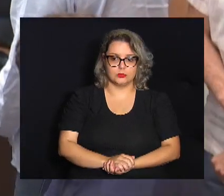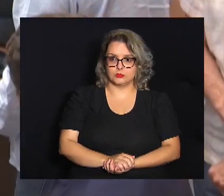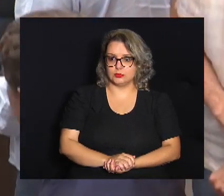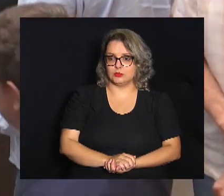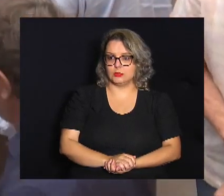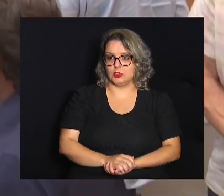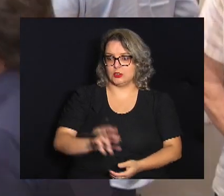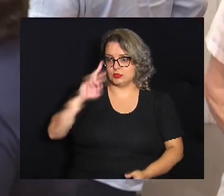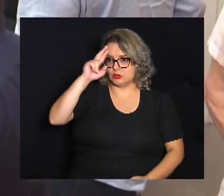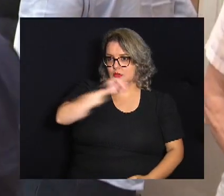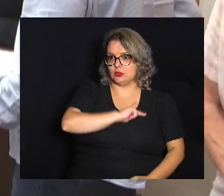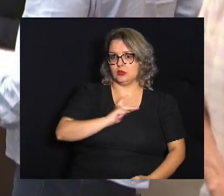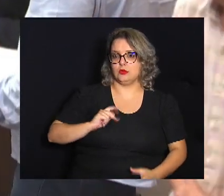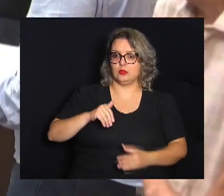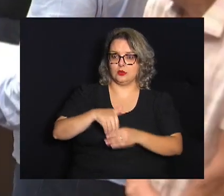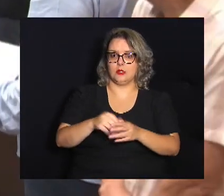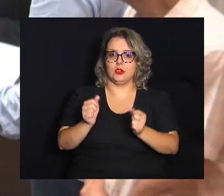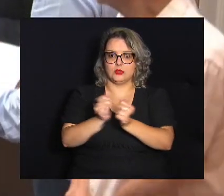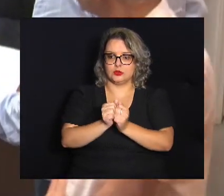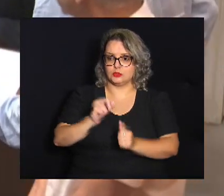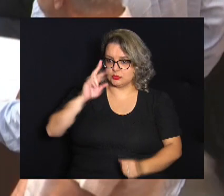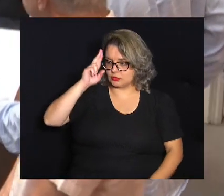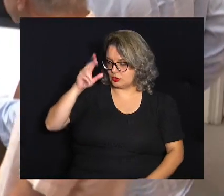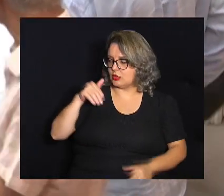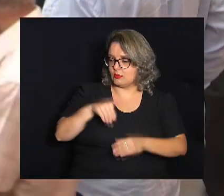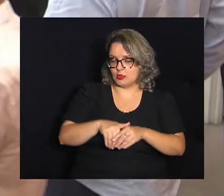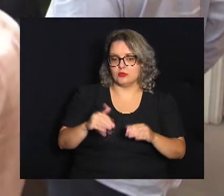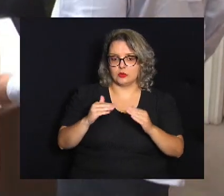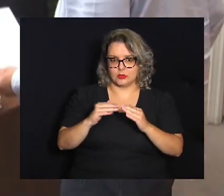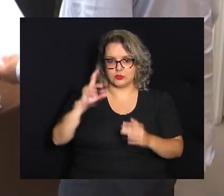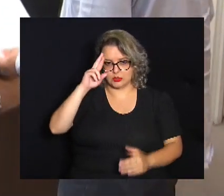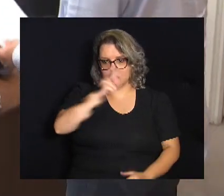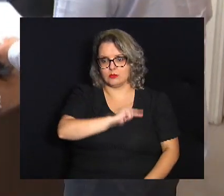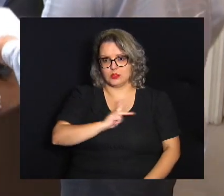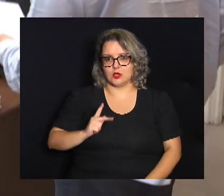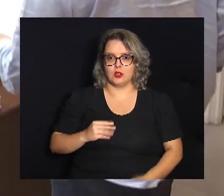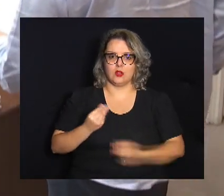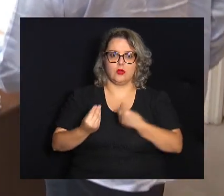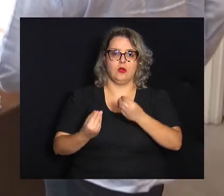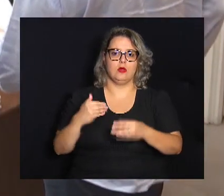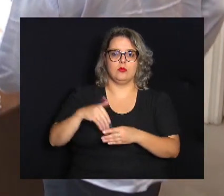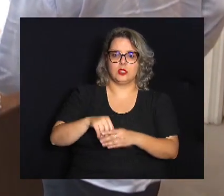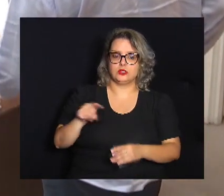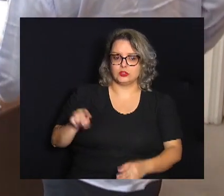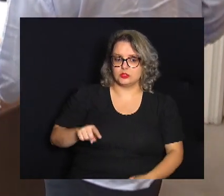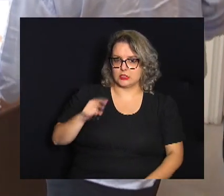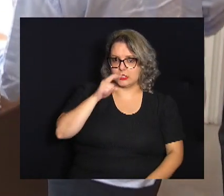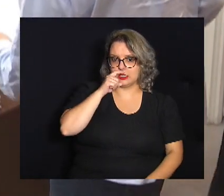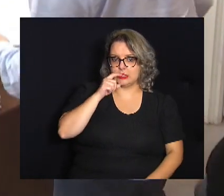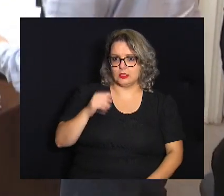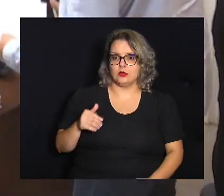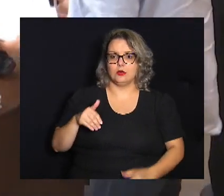Senhor presidente, eu voto junto com Vossa Senhoria, voto favorável, senhor presidente. Como vota o vereador Zé Carlos?